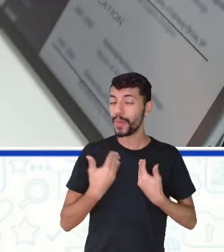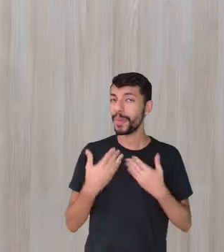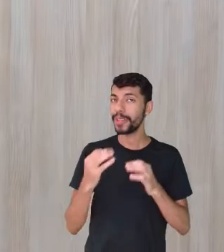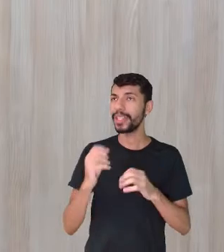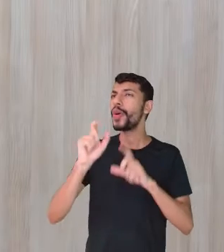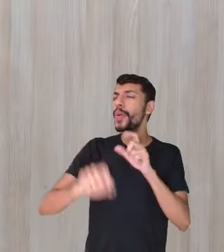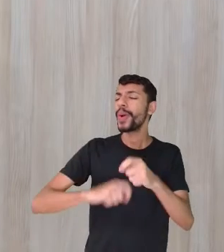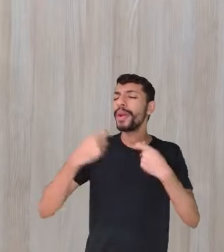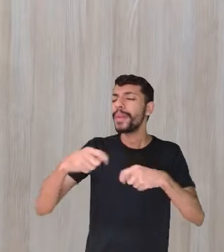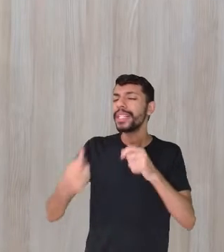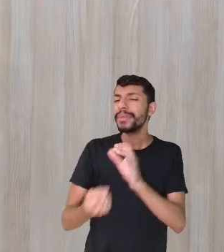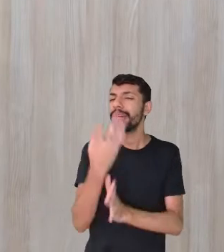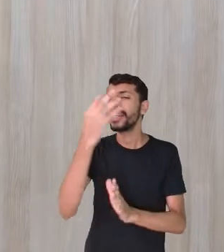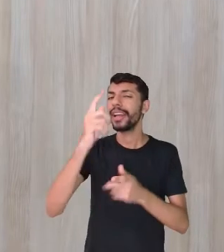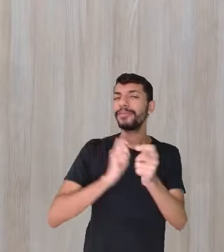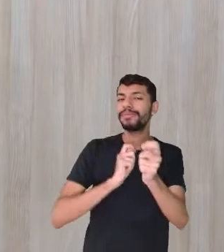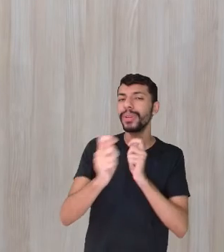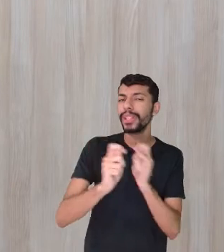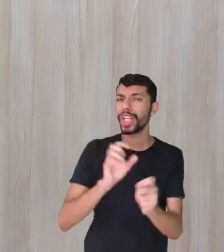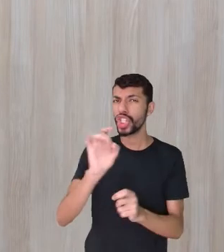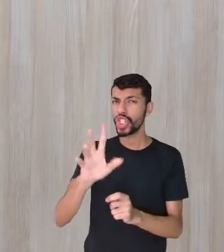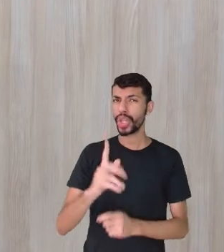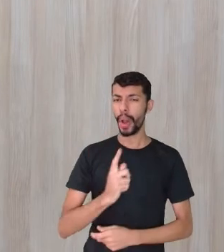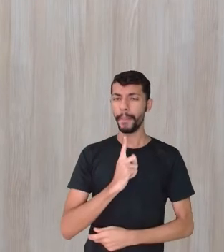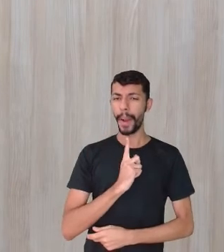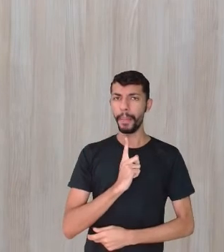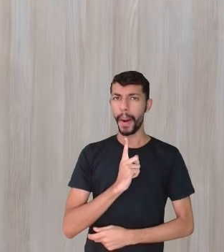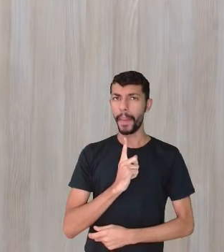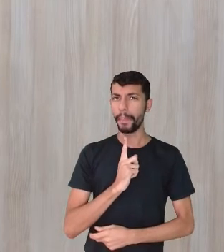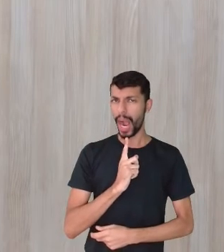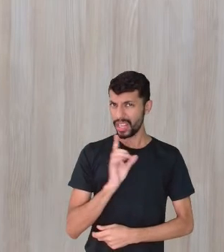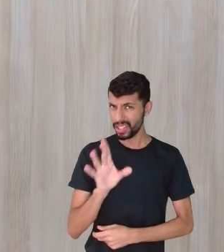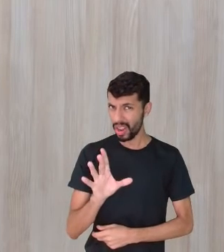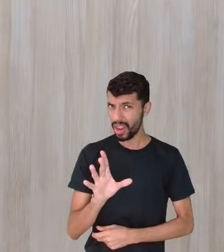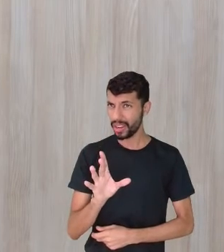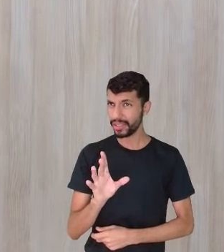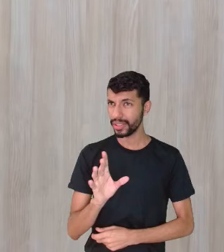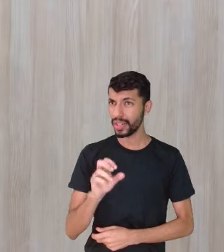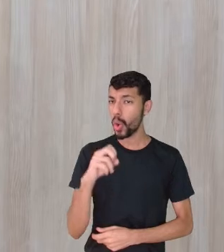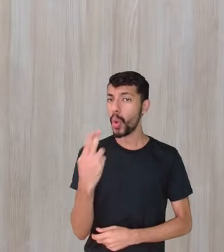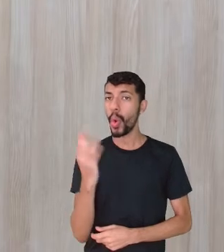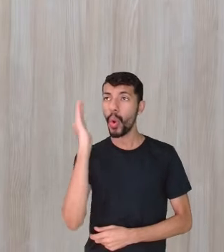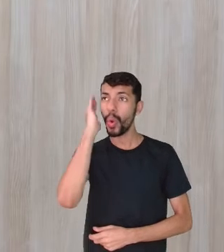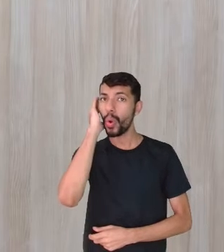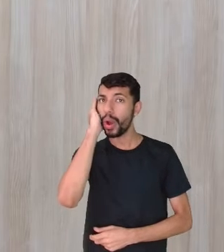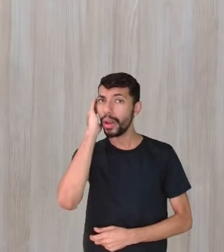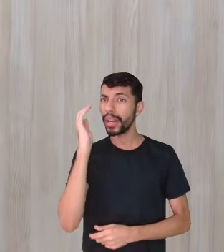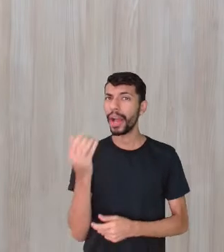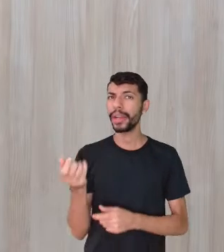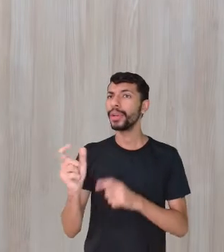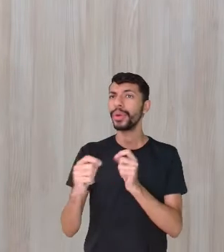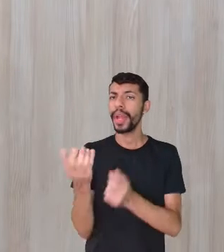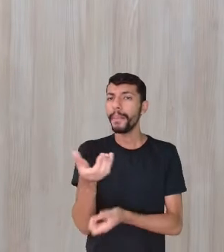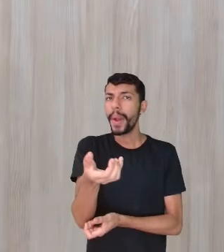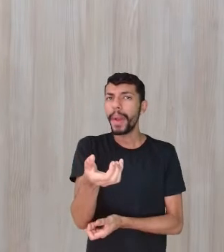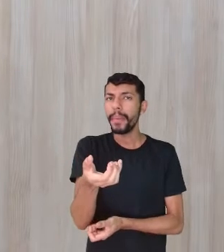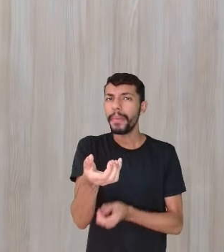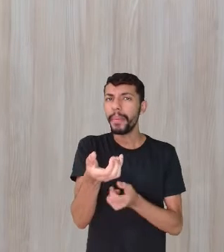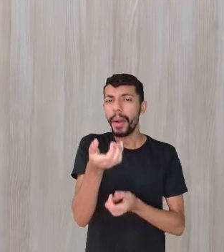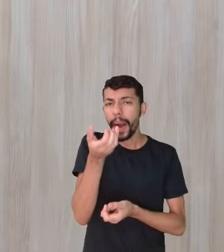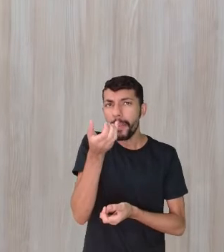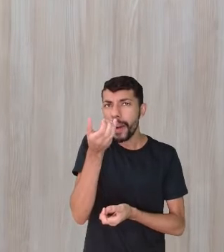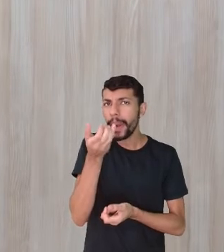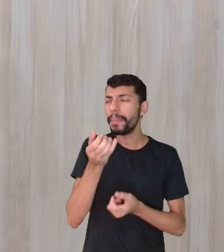fazer uma entrevista? Só um microfone na mão? Só isso, ou um celular, não é? Que grava hoje